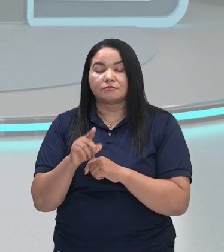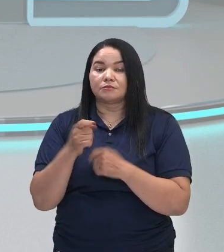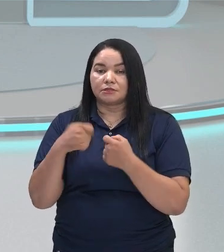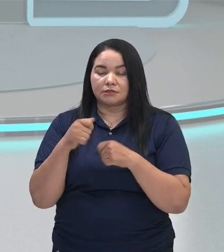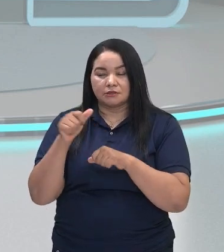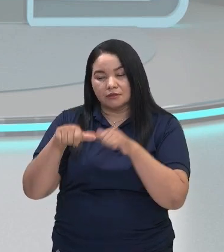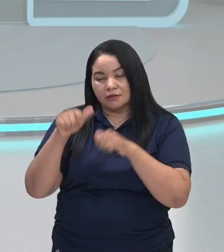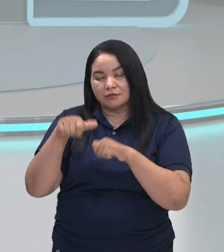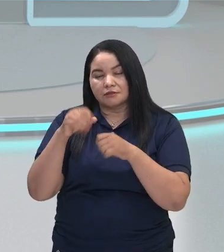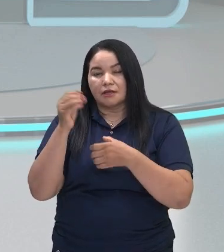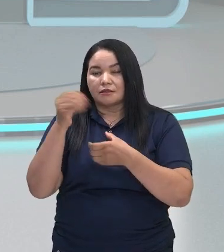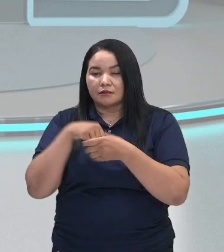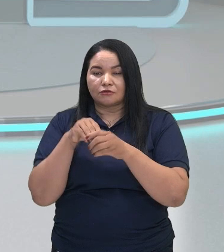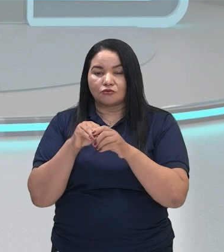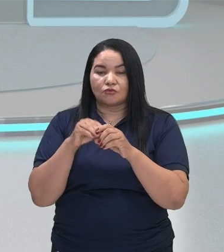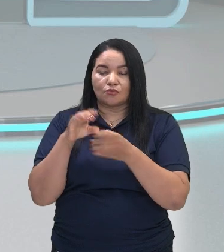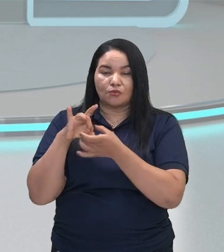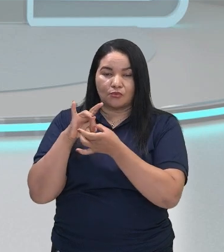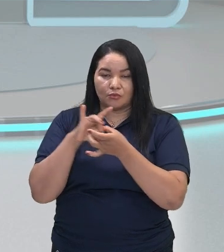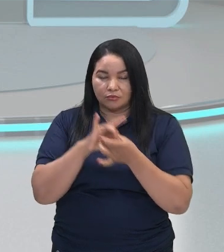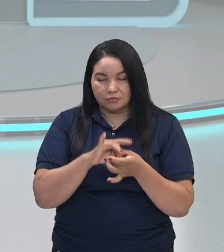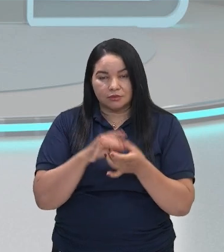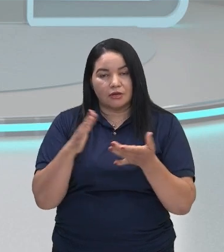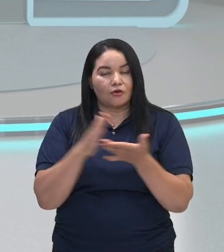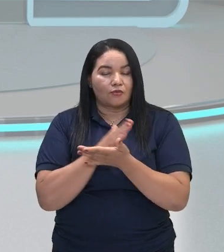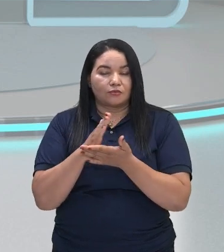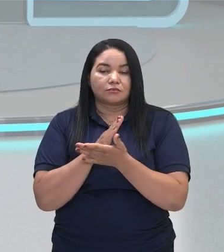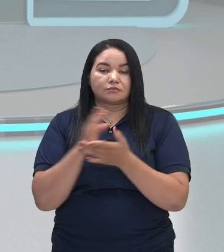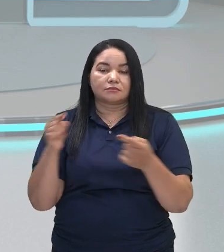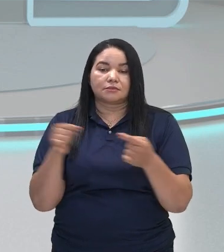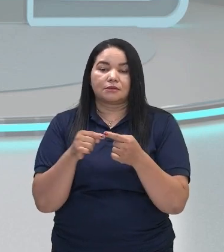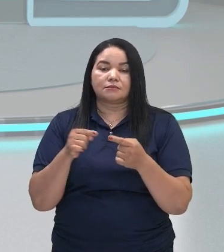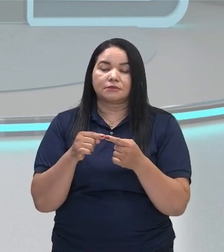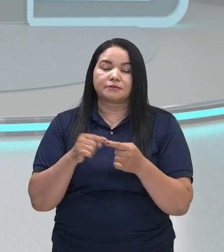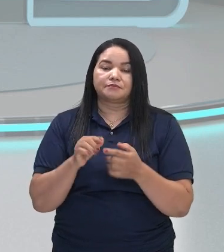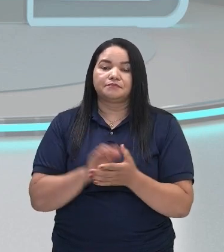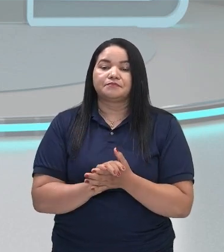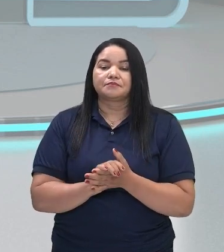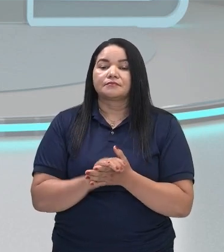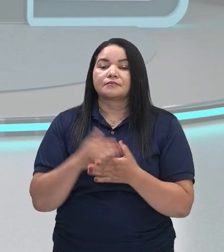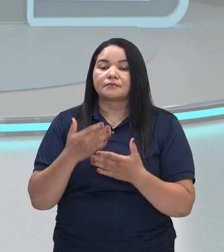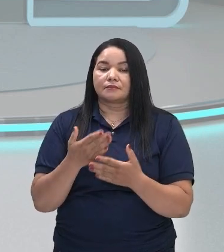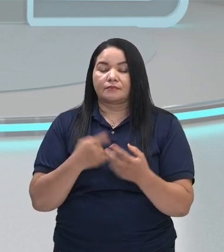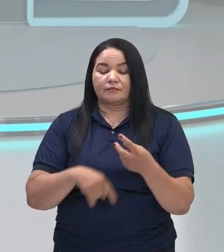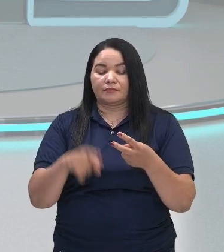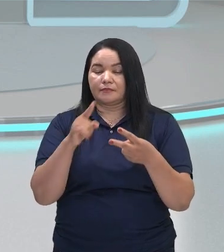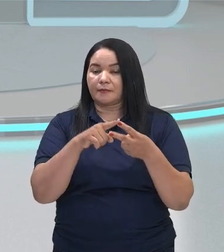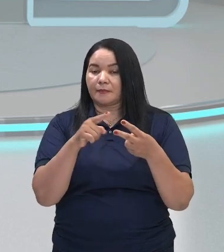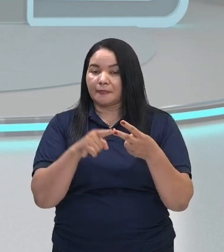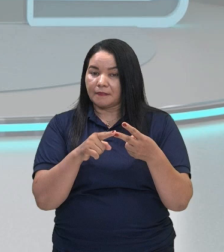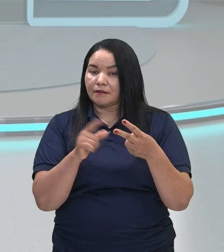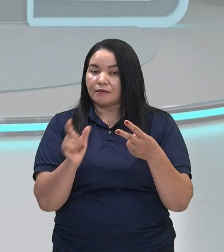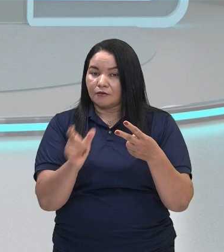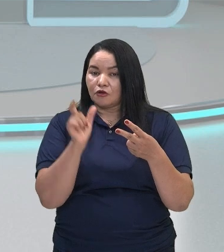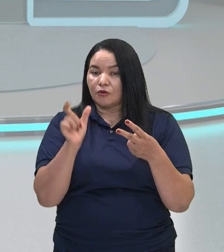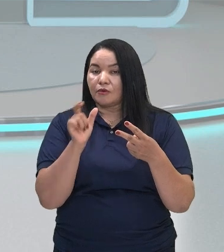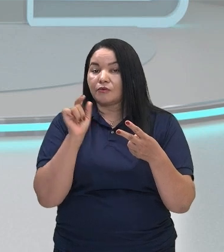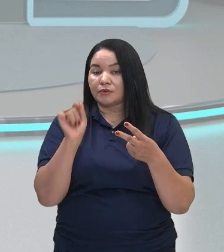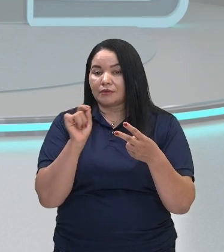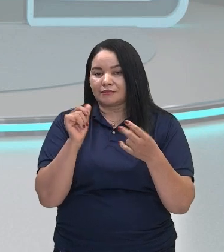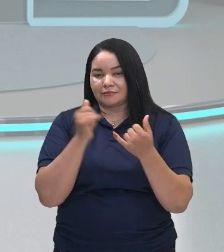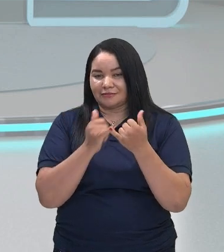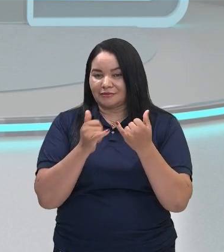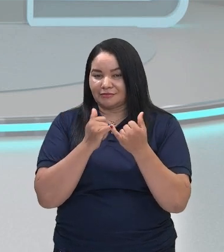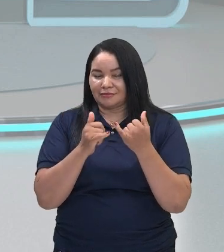Mas a maioria das vezes funciona perfeitamente, tá certo? Então, clarify, modify, são duas palavrinhas cognatas, né,